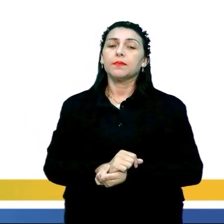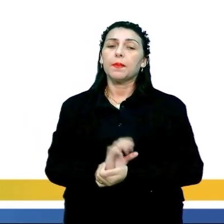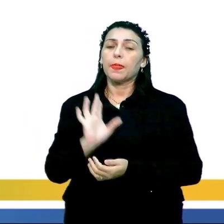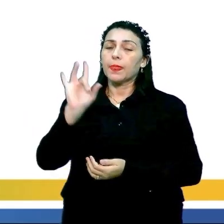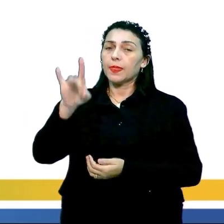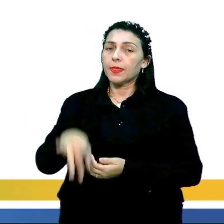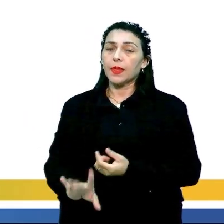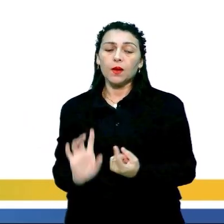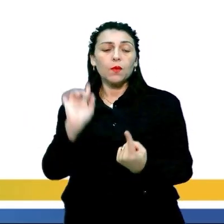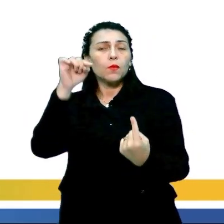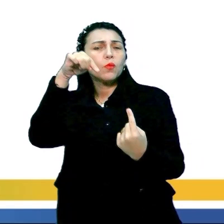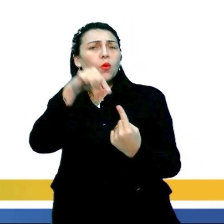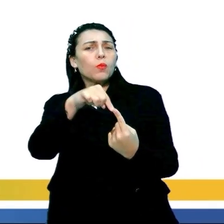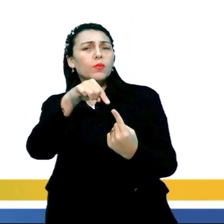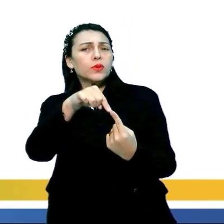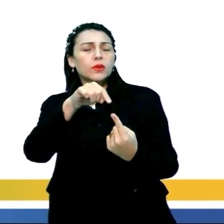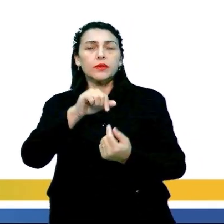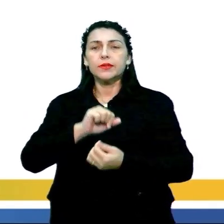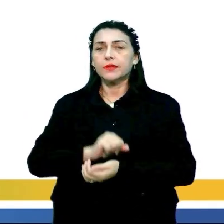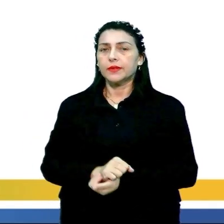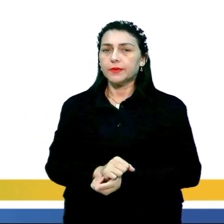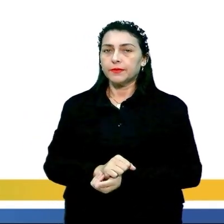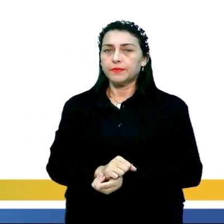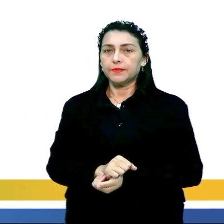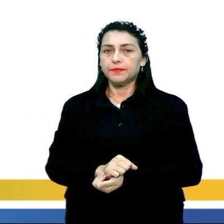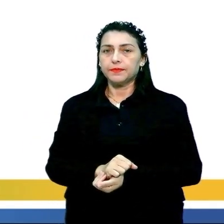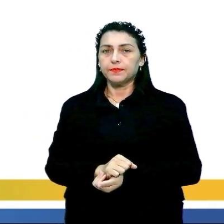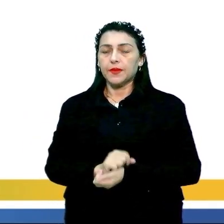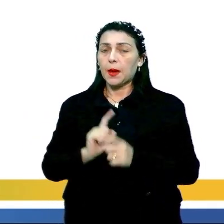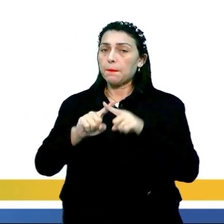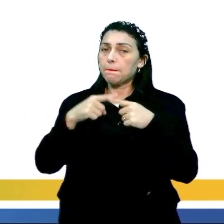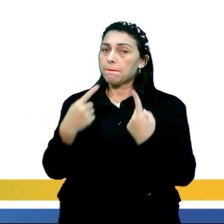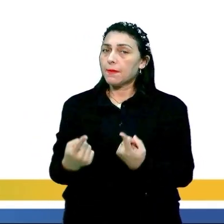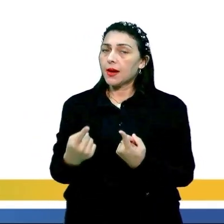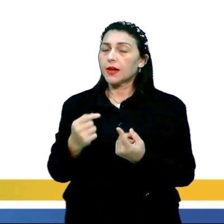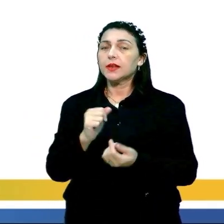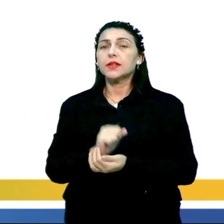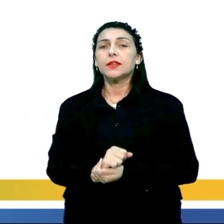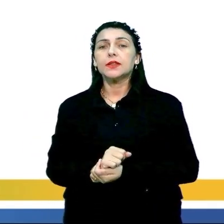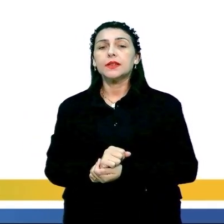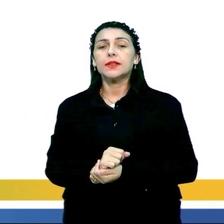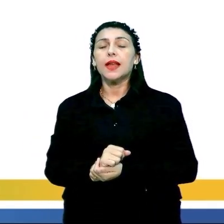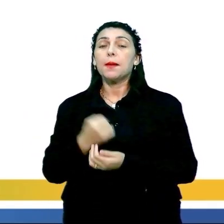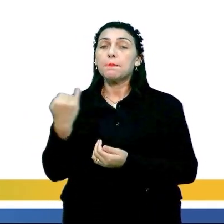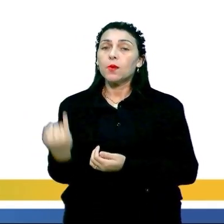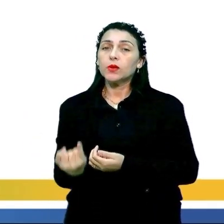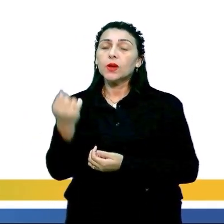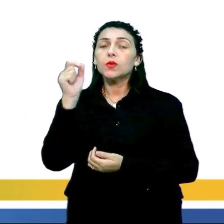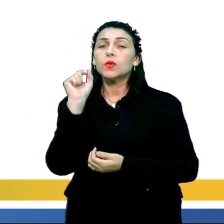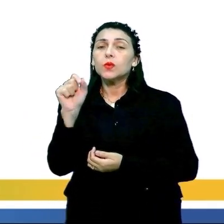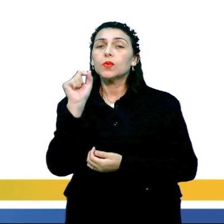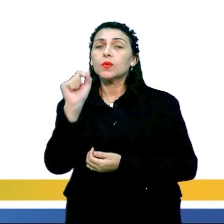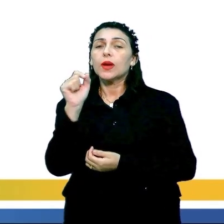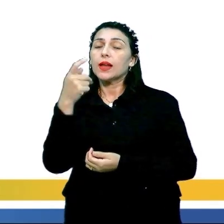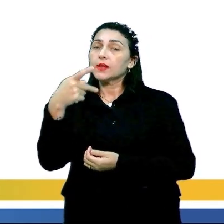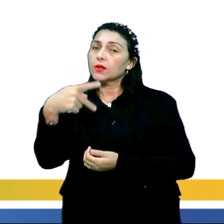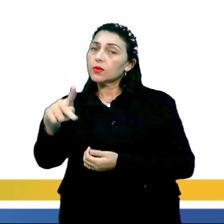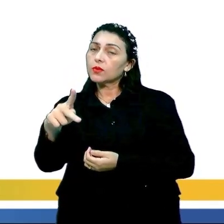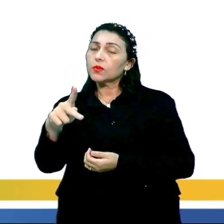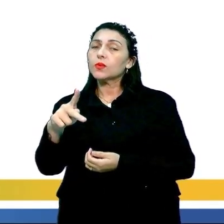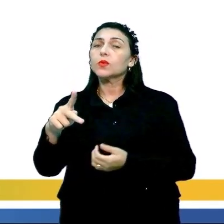E por último, nós temos a finalidade. Mas não para por aí. é necessário que a